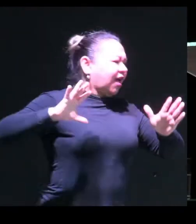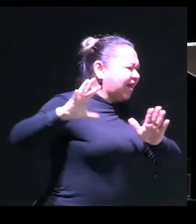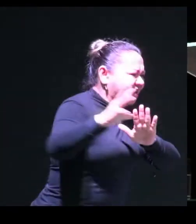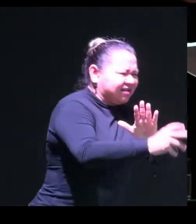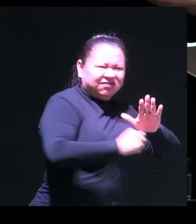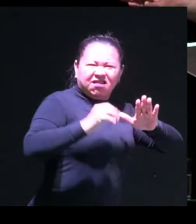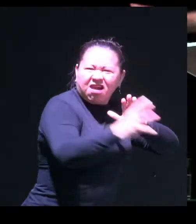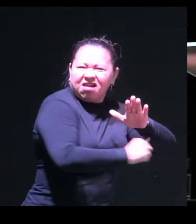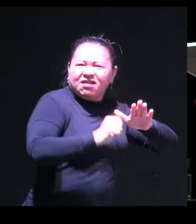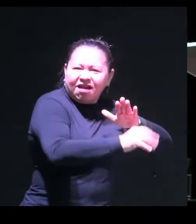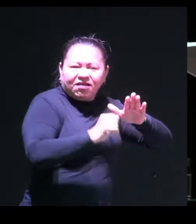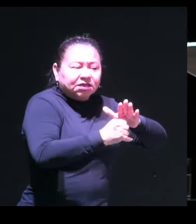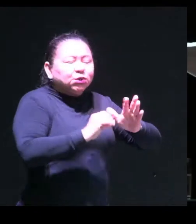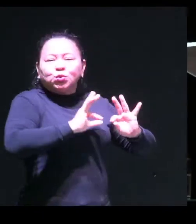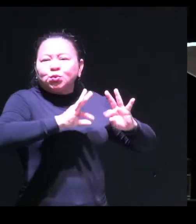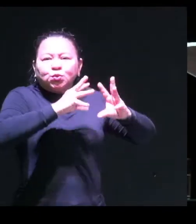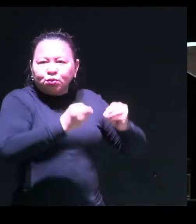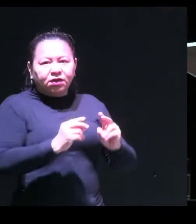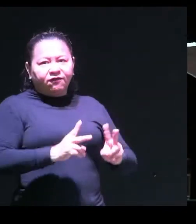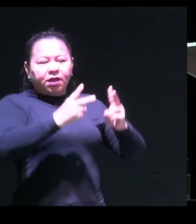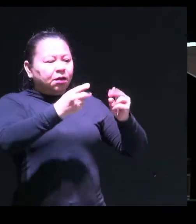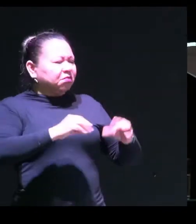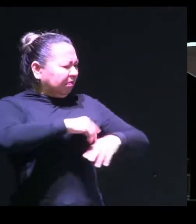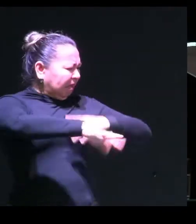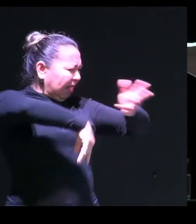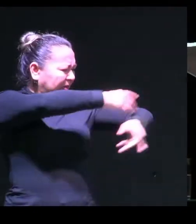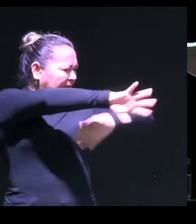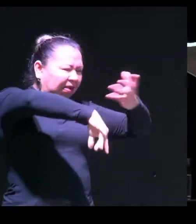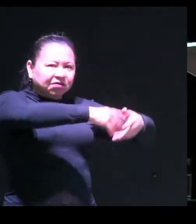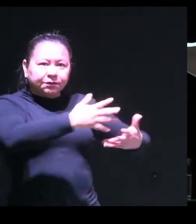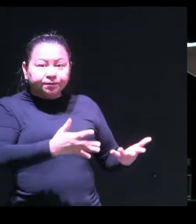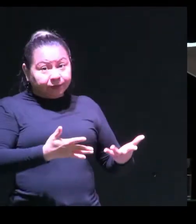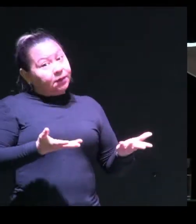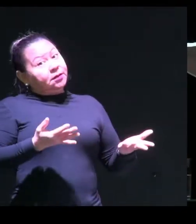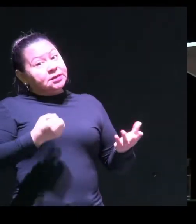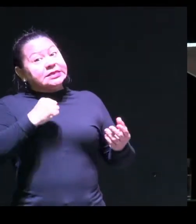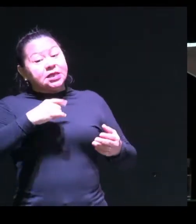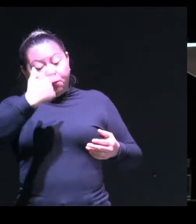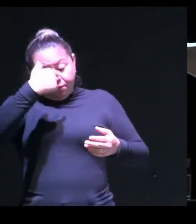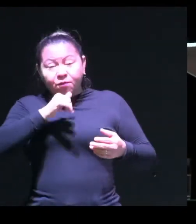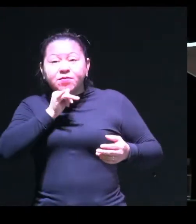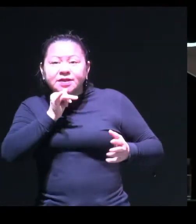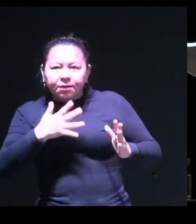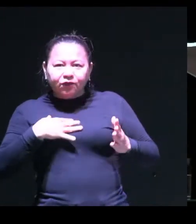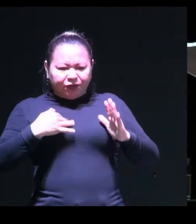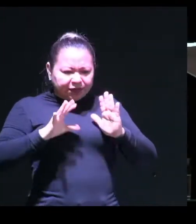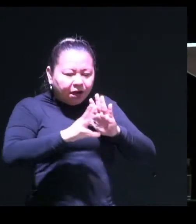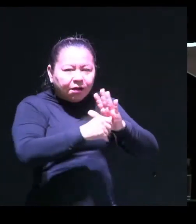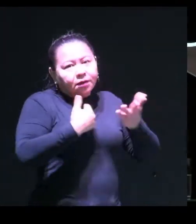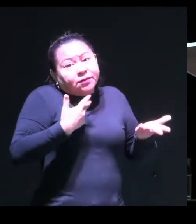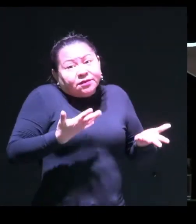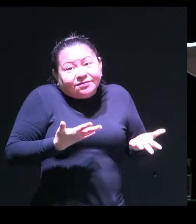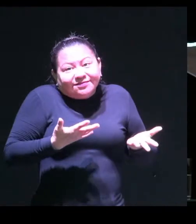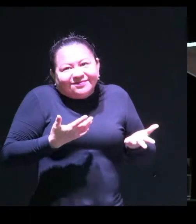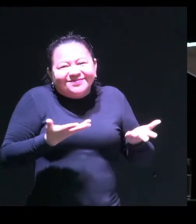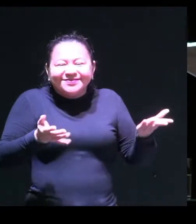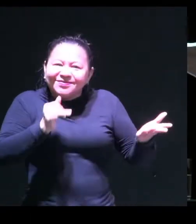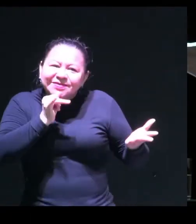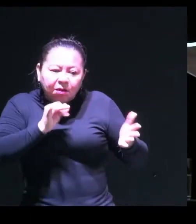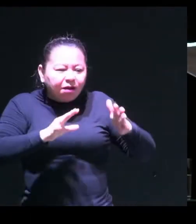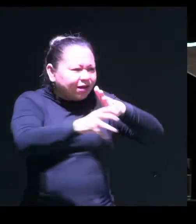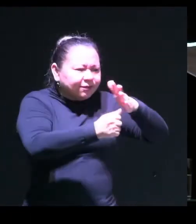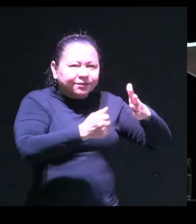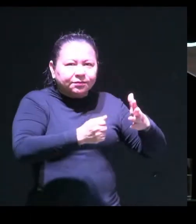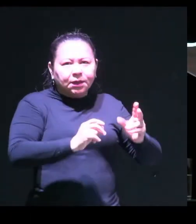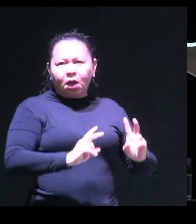tinha tantas coisas espalhadas pelo quarto, no chão. E se eu fosse um ladrão, tinha algumas coisas daquelas que eu teria levado, mas ele não levou, ele só queria coisa de mais